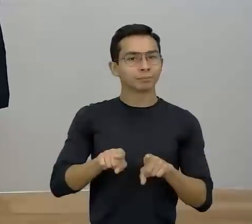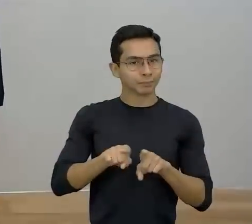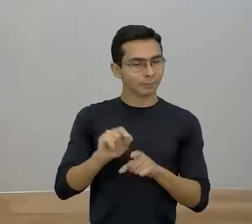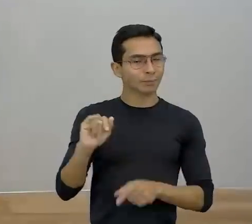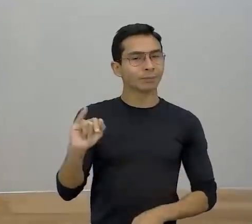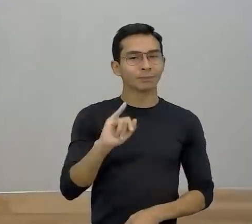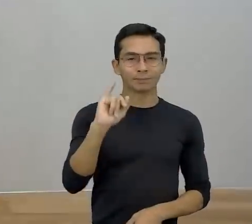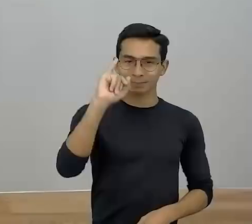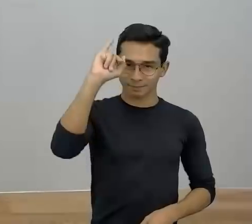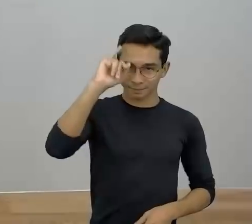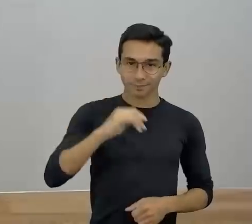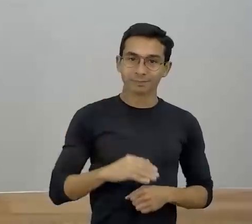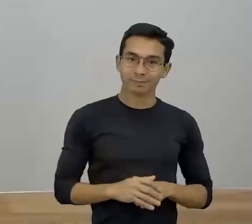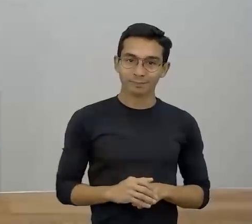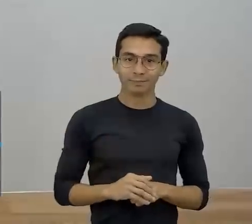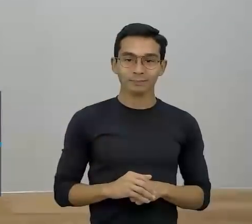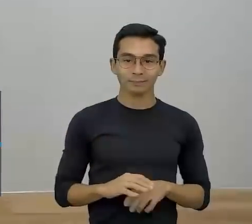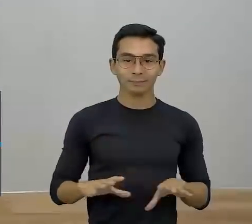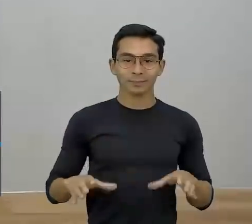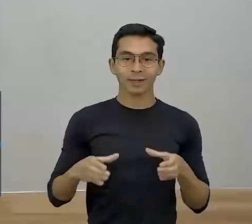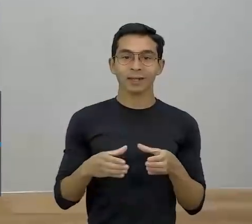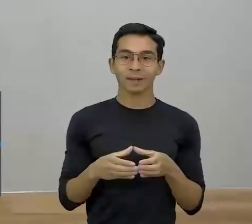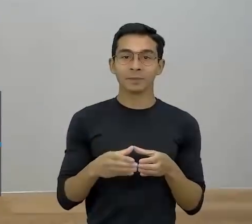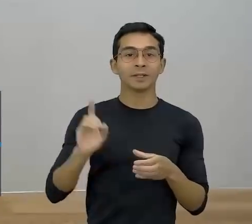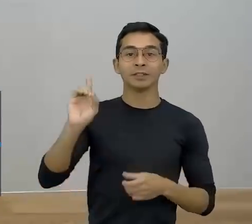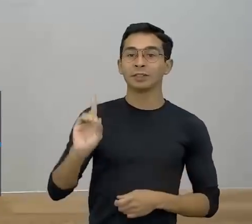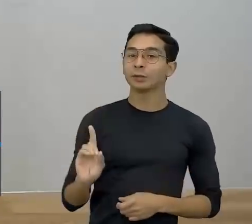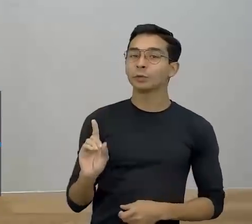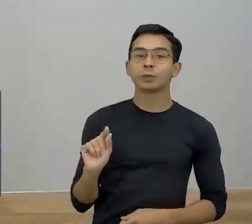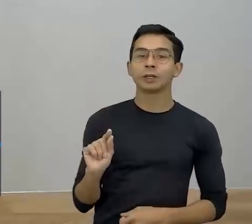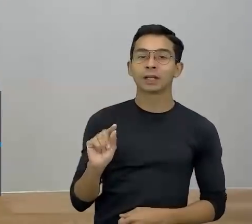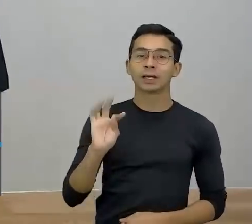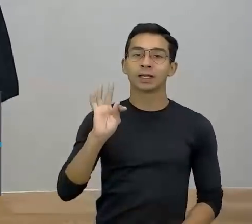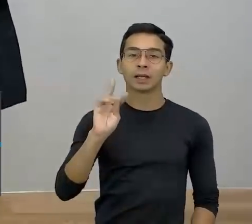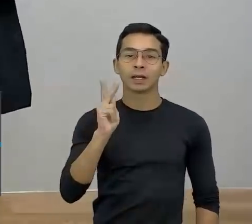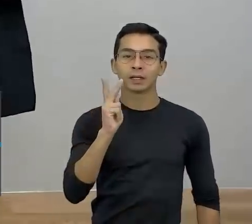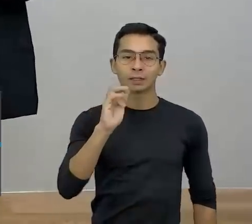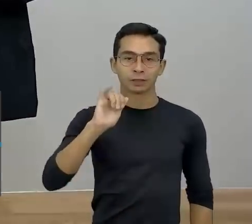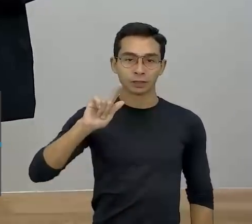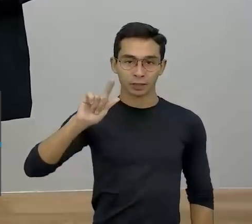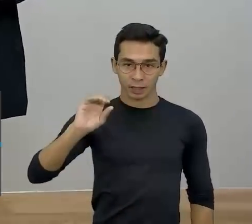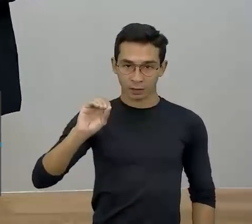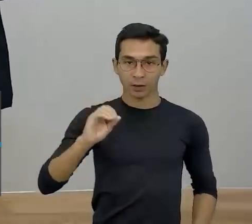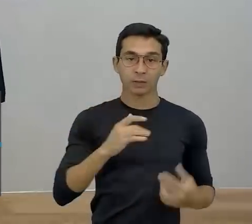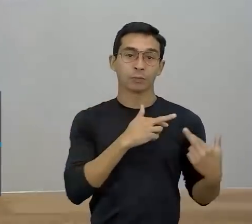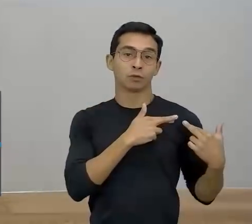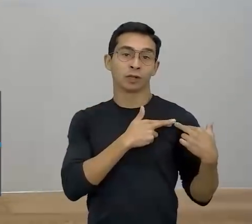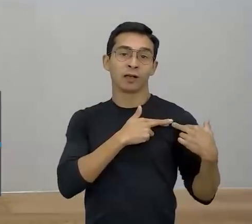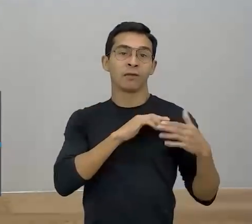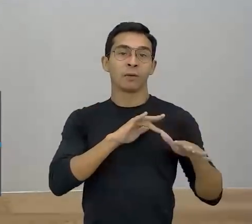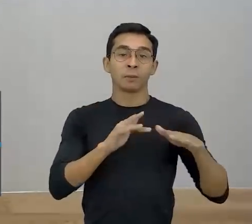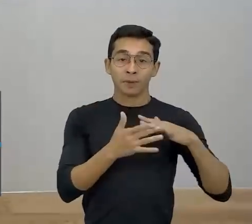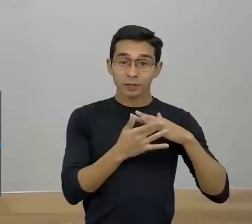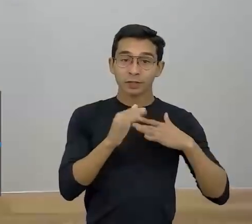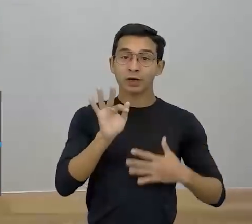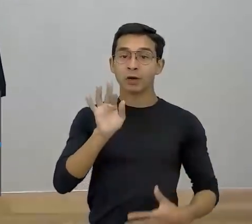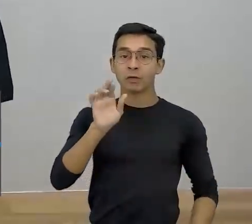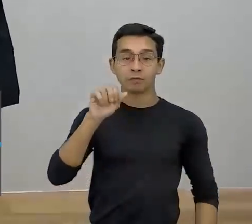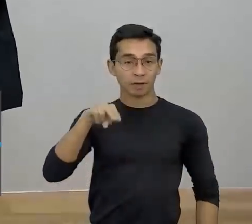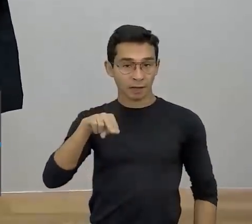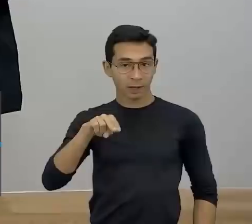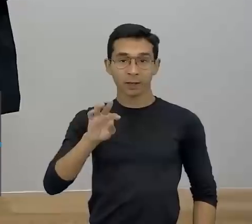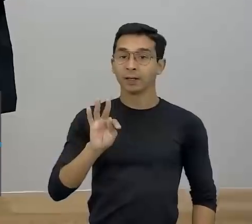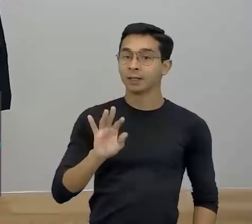aqui. Hoje a nossa equipe tem a direção do Tiago, nas mídias, Fran, o TI,